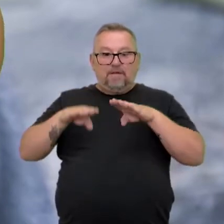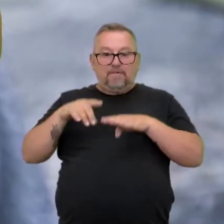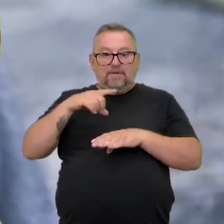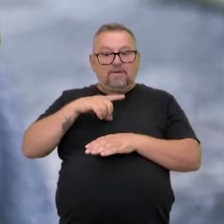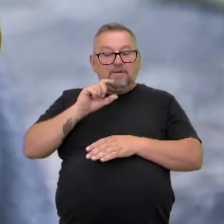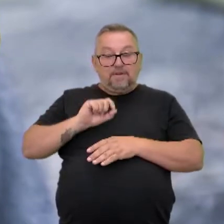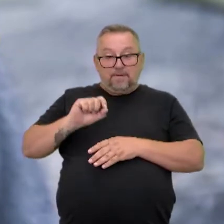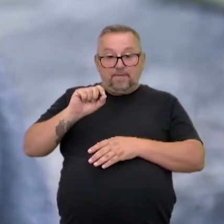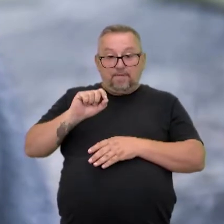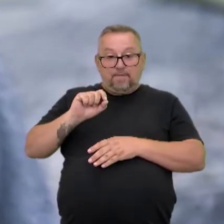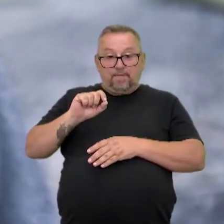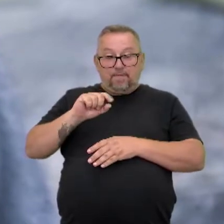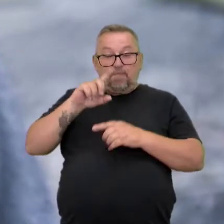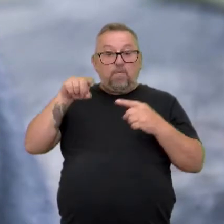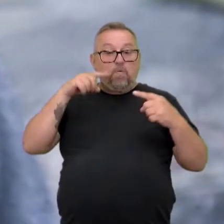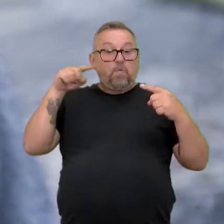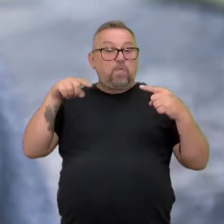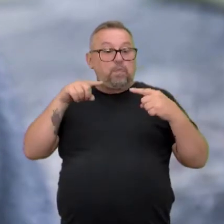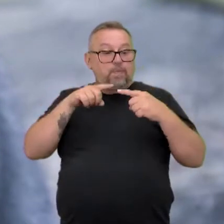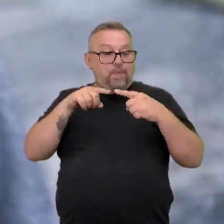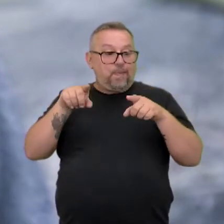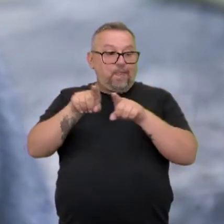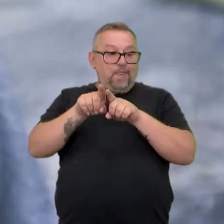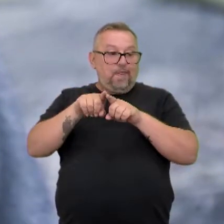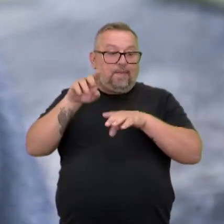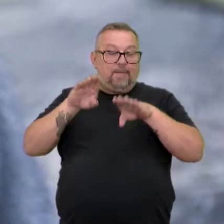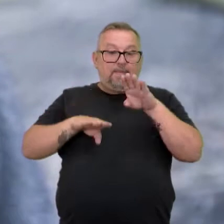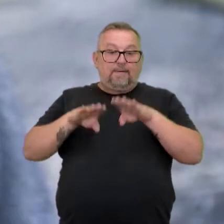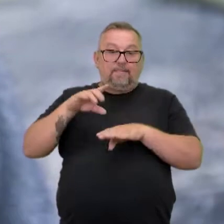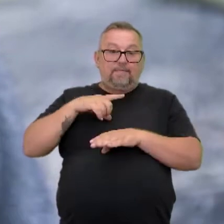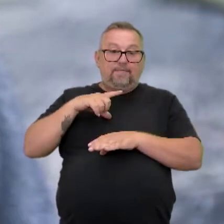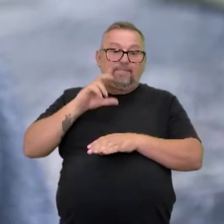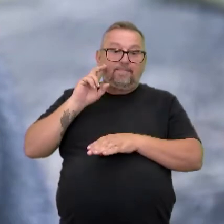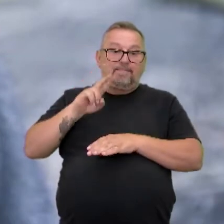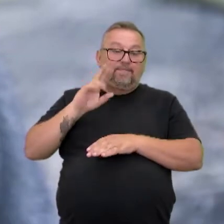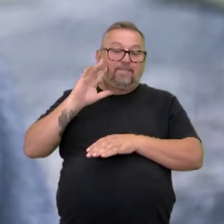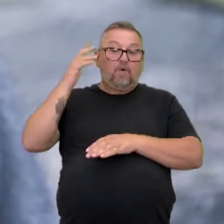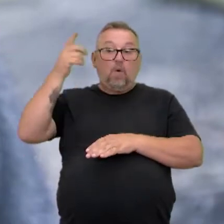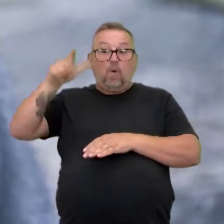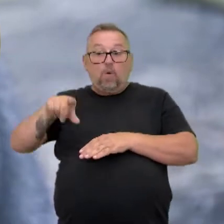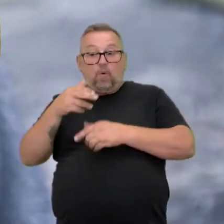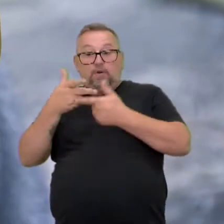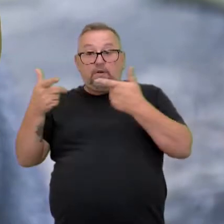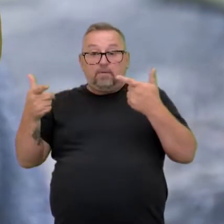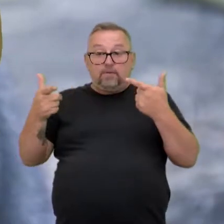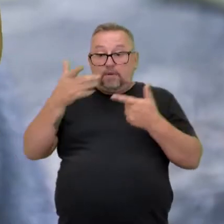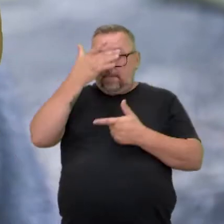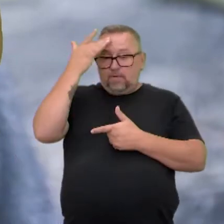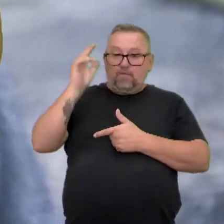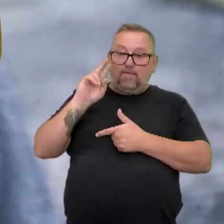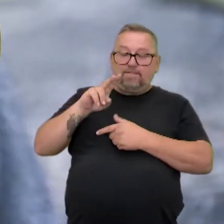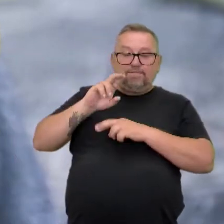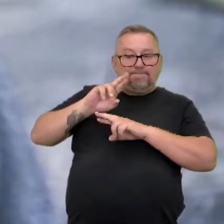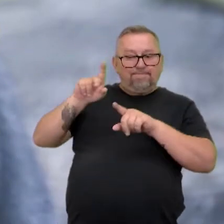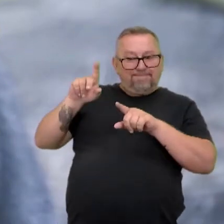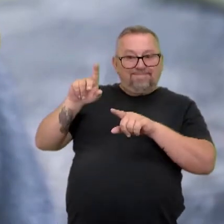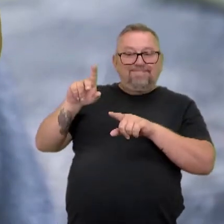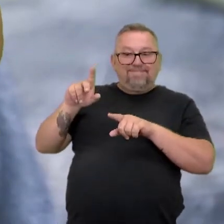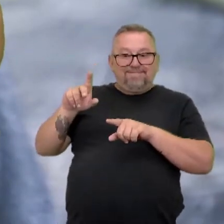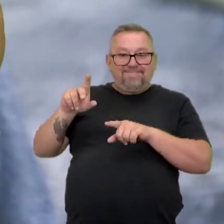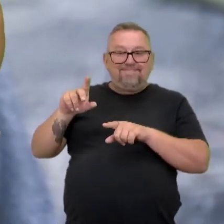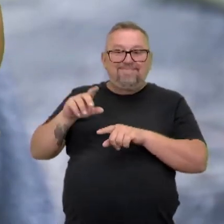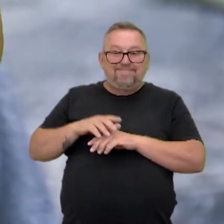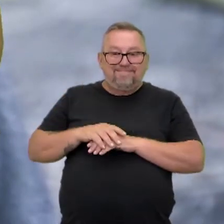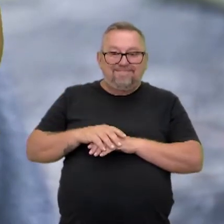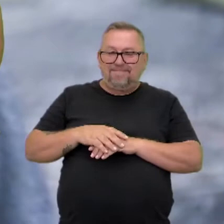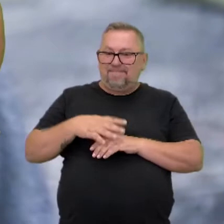uma intencionalidade e às vezes pode ser que cause uma outra reação no público, não é verdade? Não, é verdade. Eu não